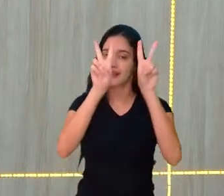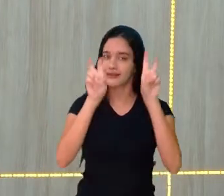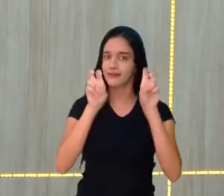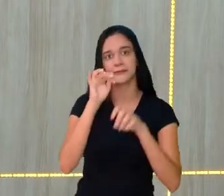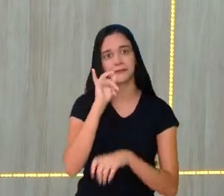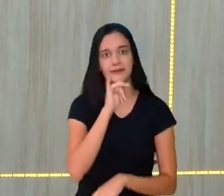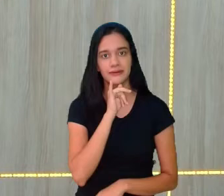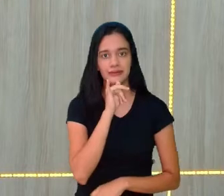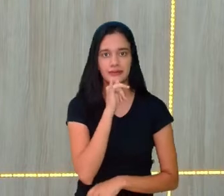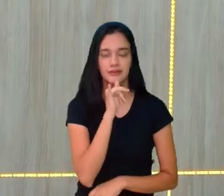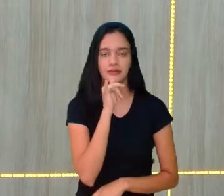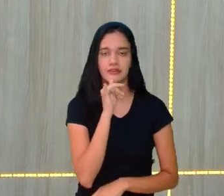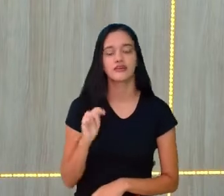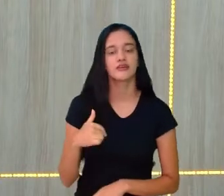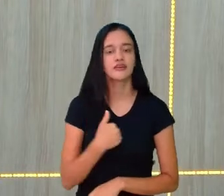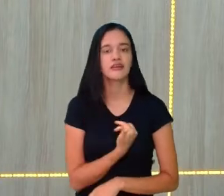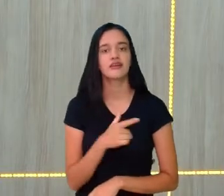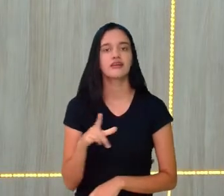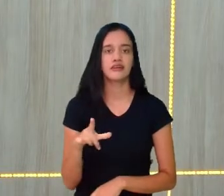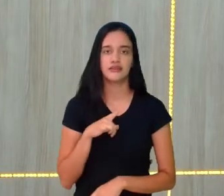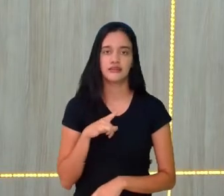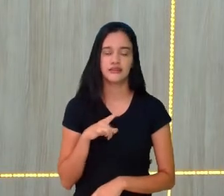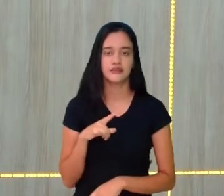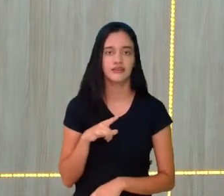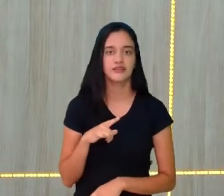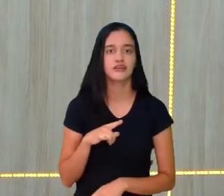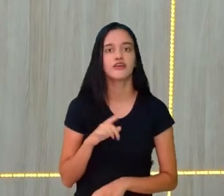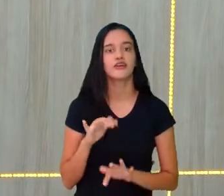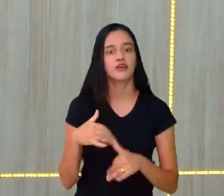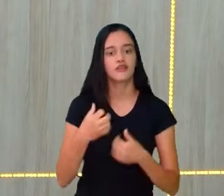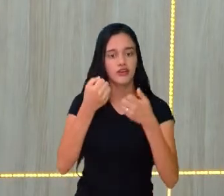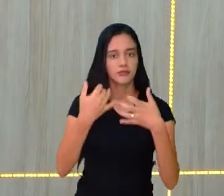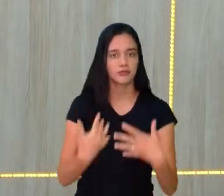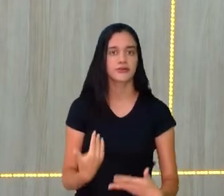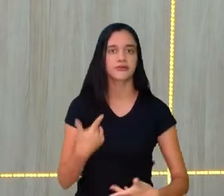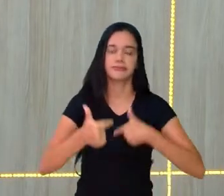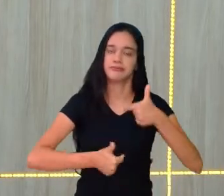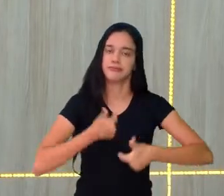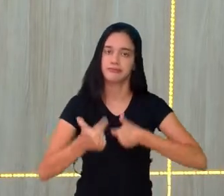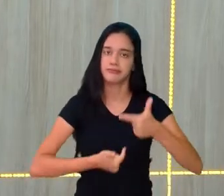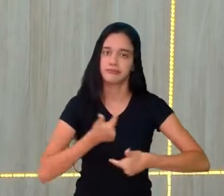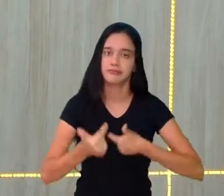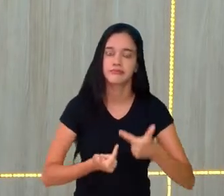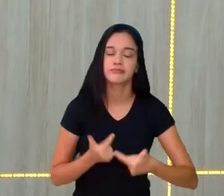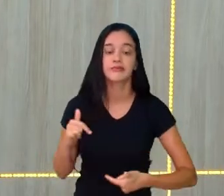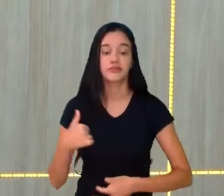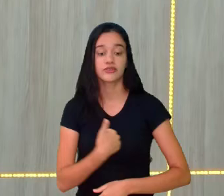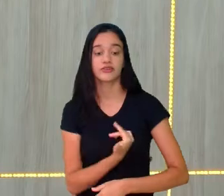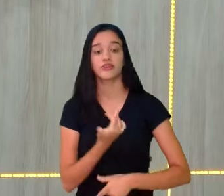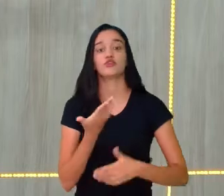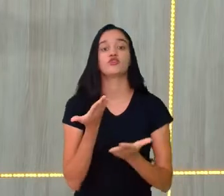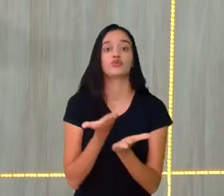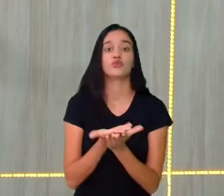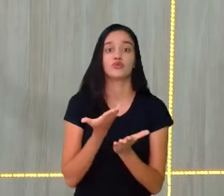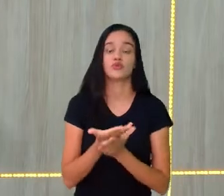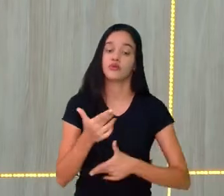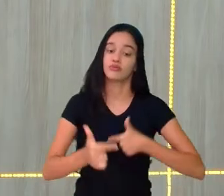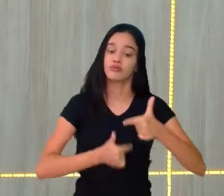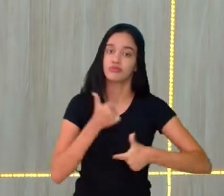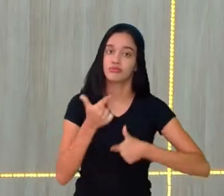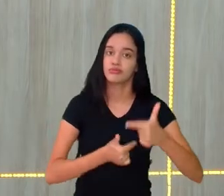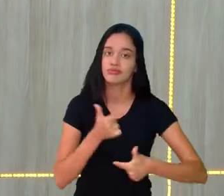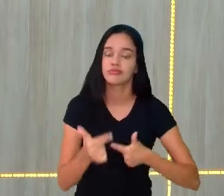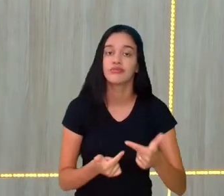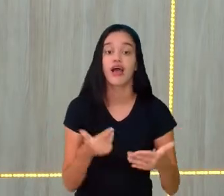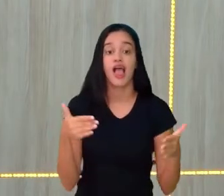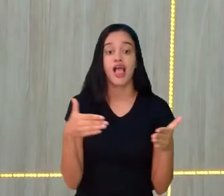por exemplo, a gente vai ter um bloco onde a gente vai falar sobre trabalho. Então a gente vai estudar o trabalho desde a antiguidade